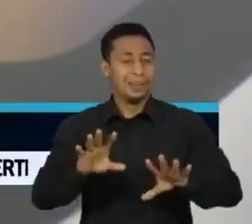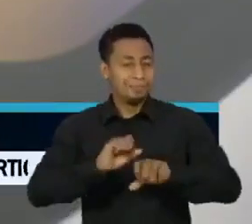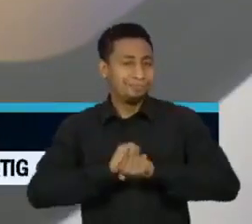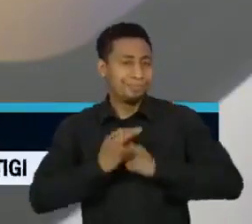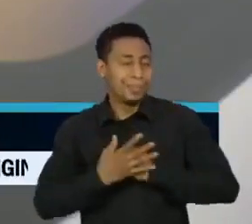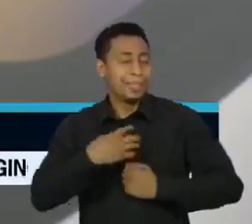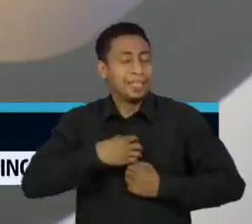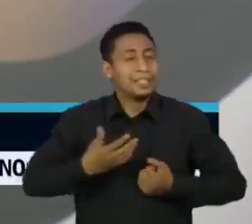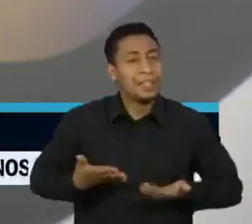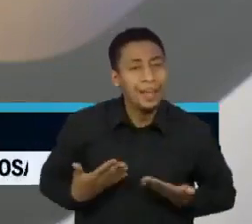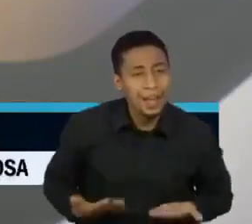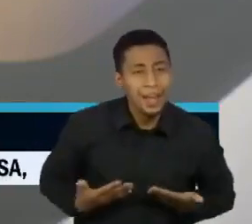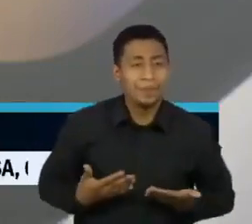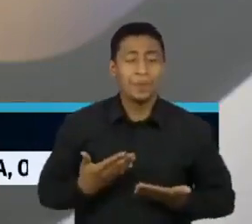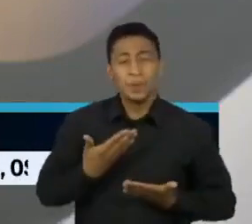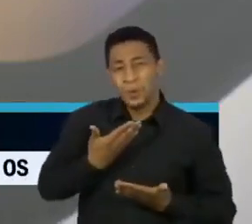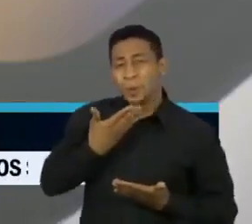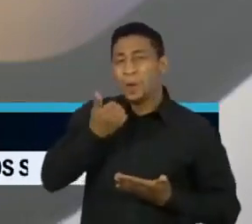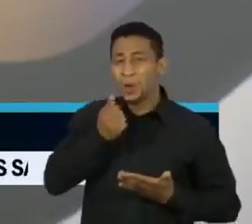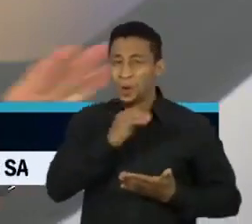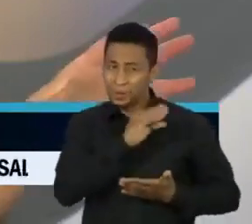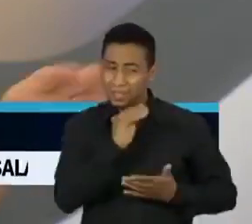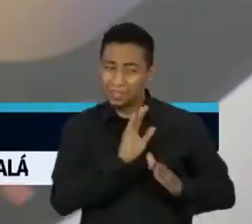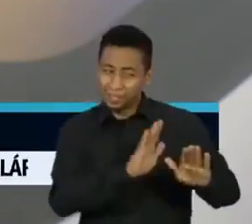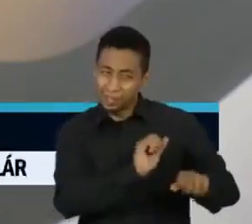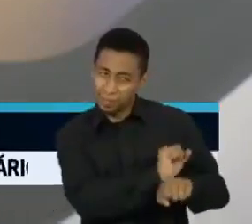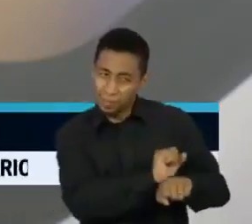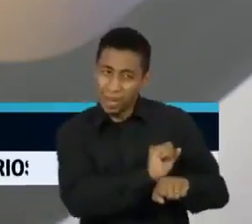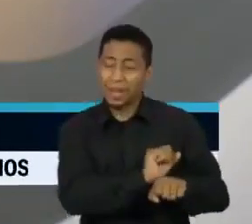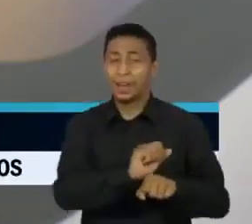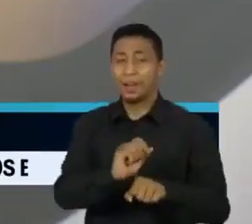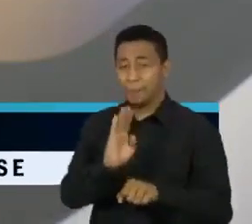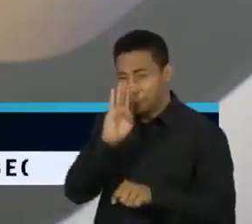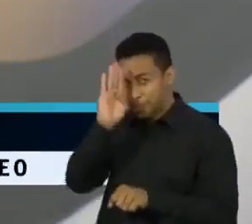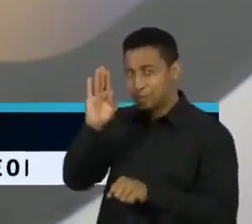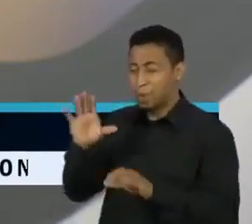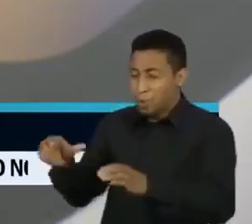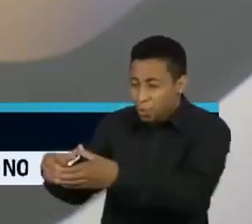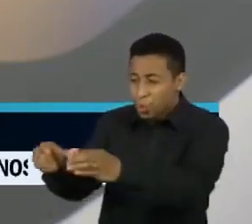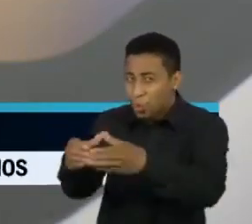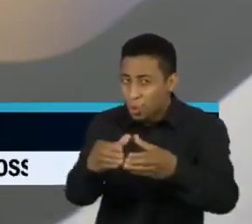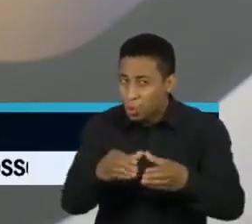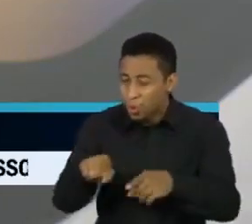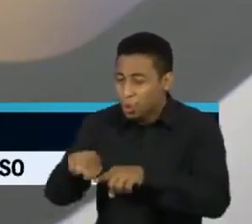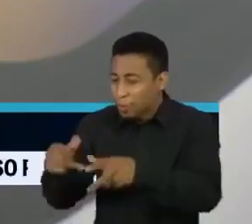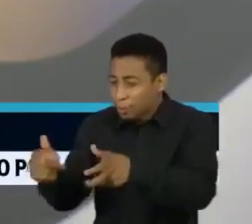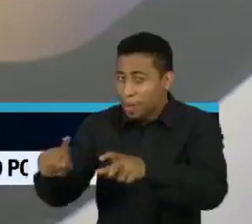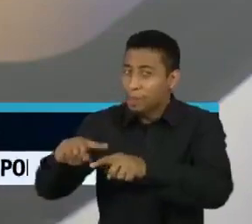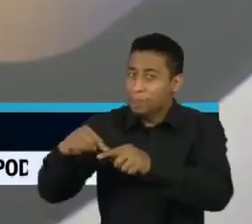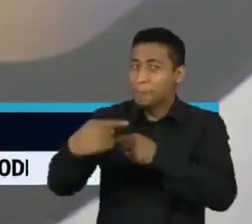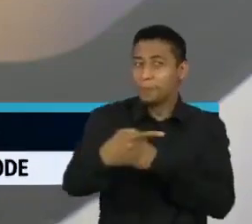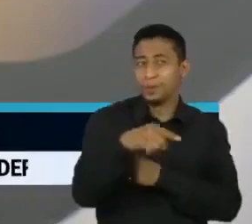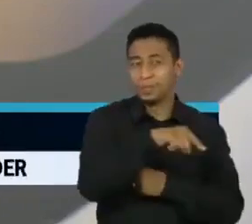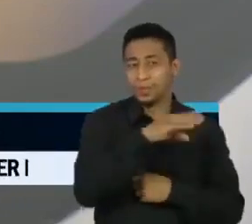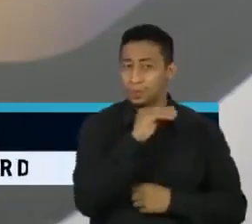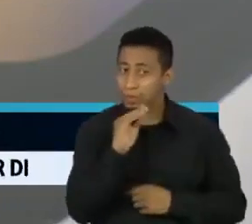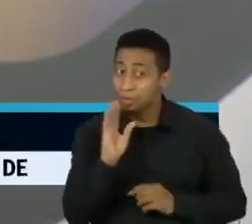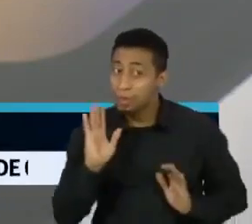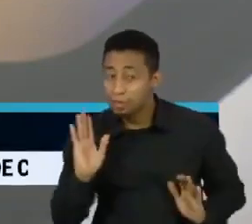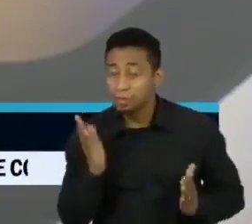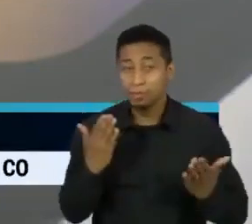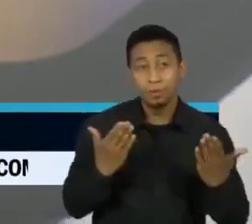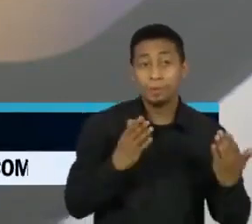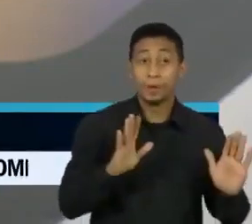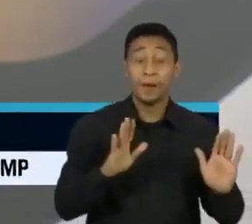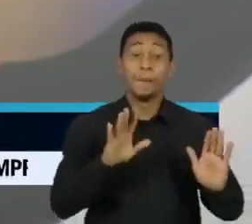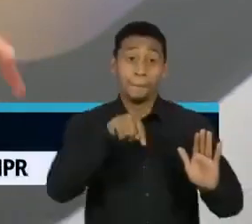se não é melhor priorizar outros grupos etc a hora que a gente Analisa mortes de adolescentes no Brasil não sei se eles têm